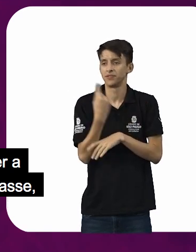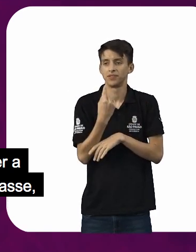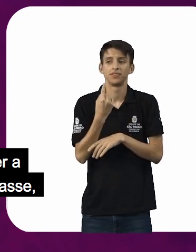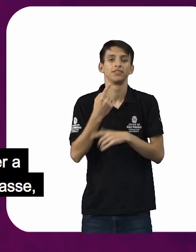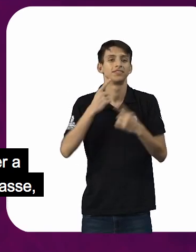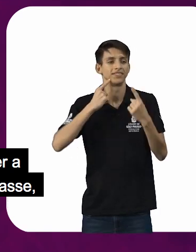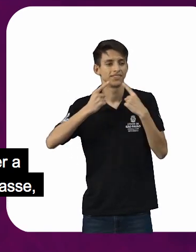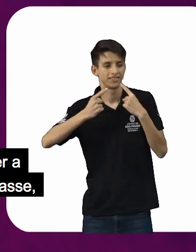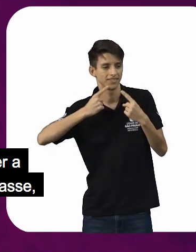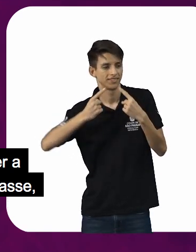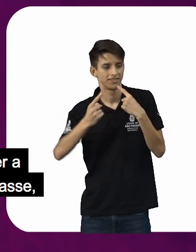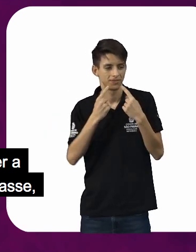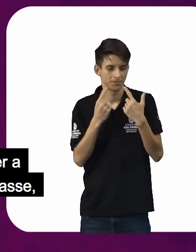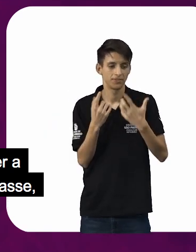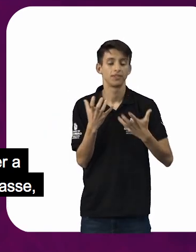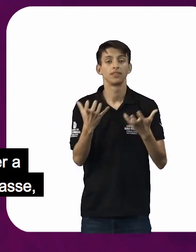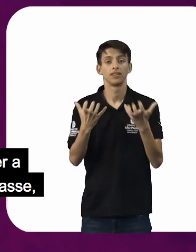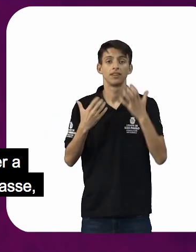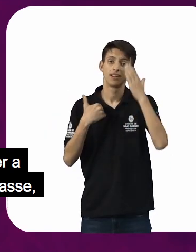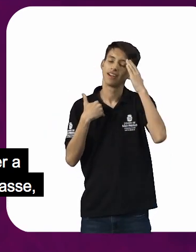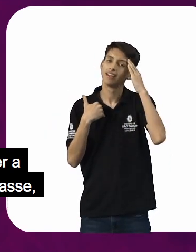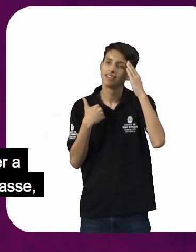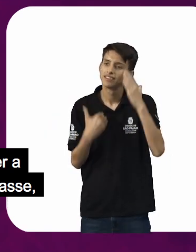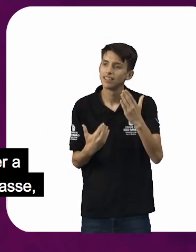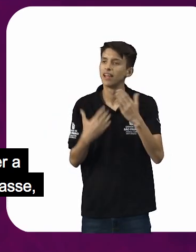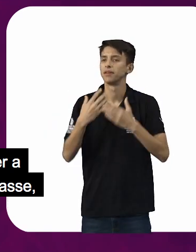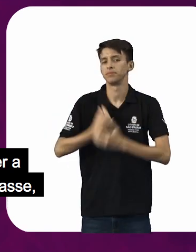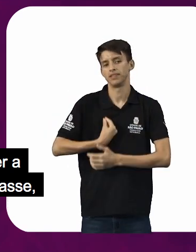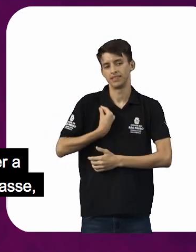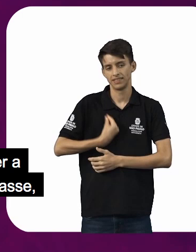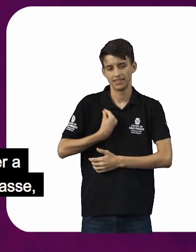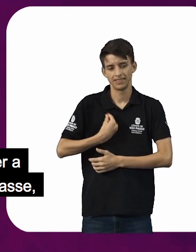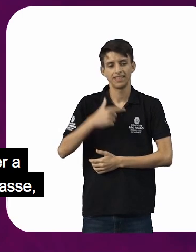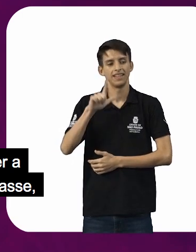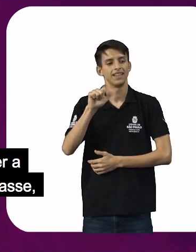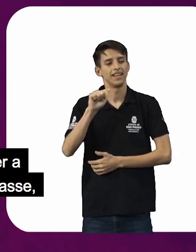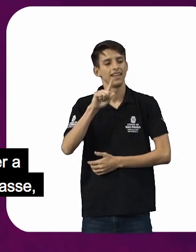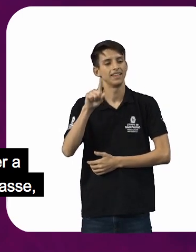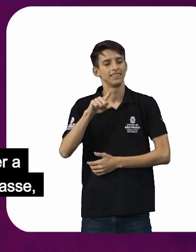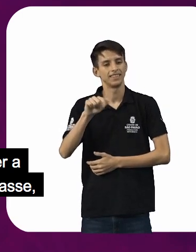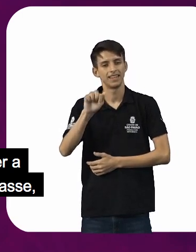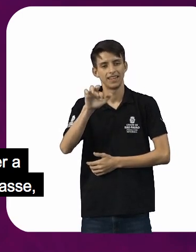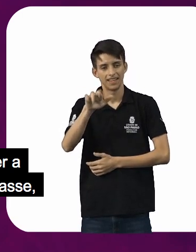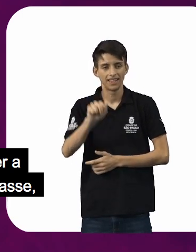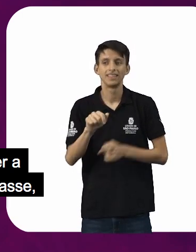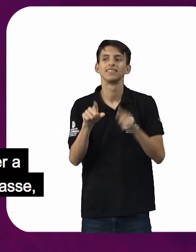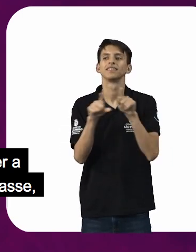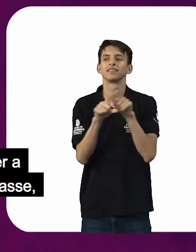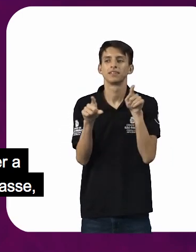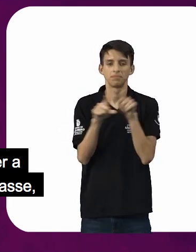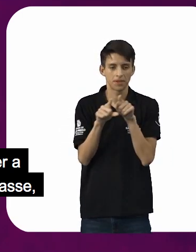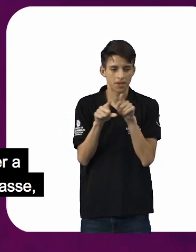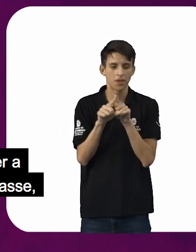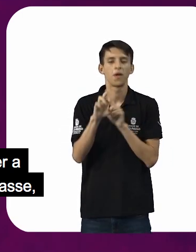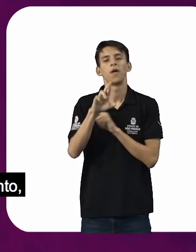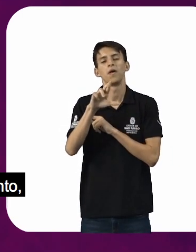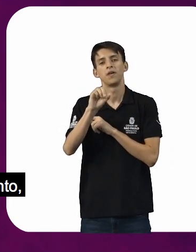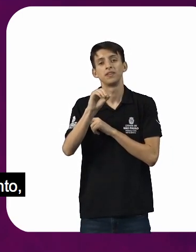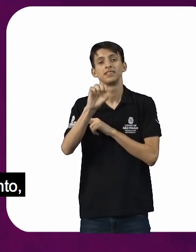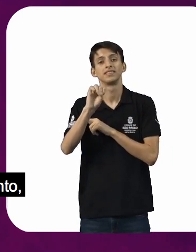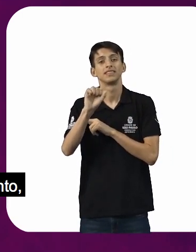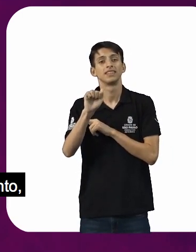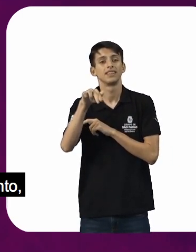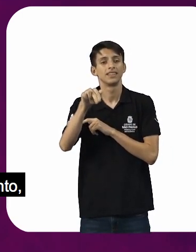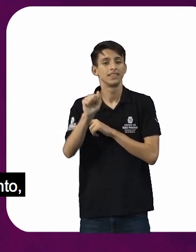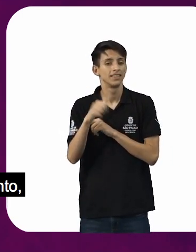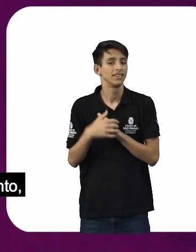mas eu queria agradecer a presença da doutora Lázara, da doutora Rosana, e queria que a gente encerrasse